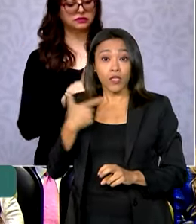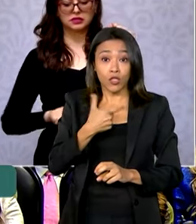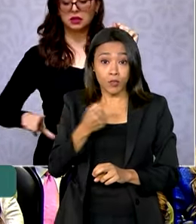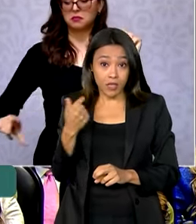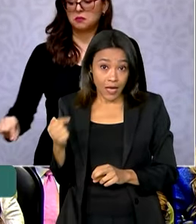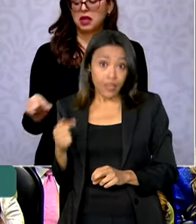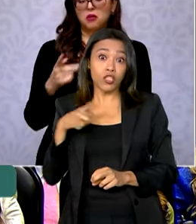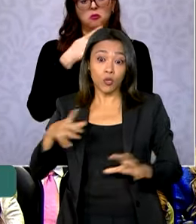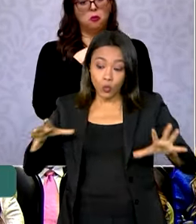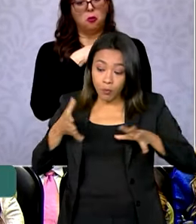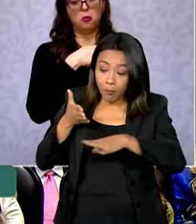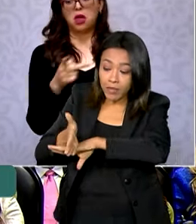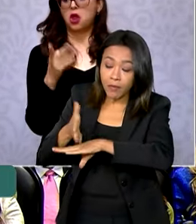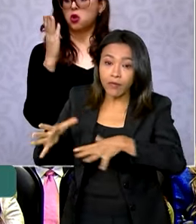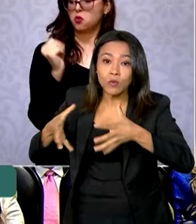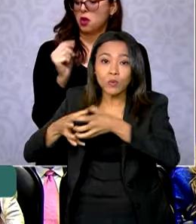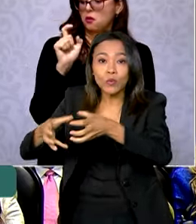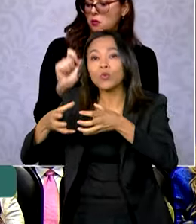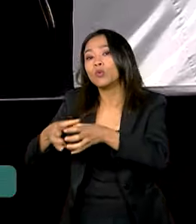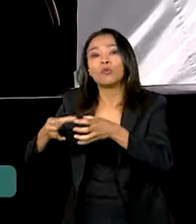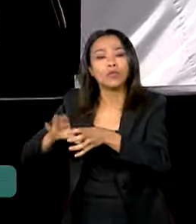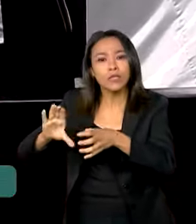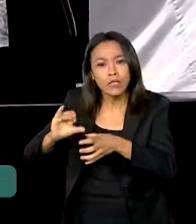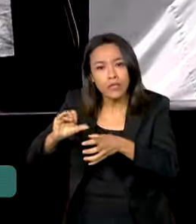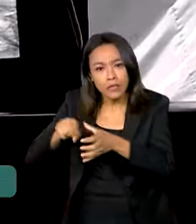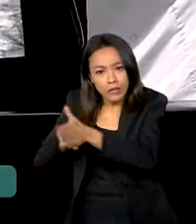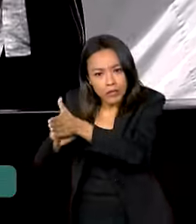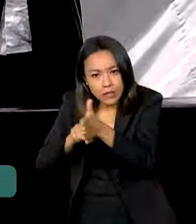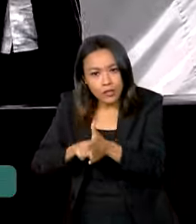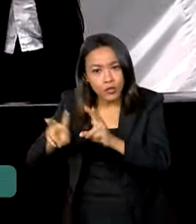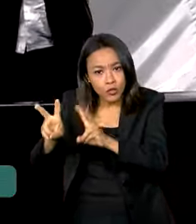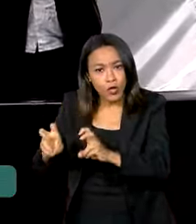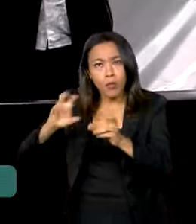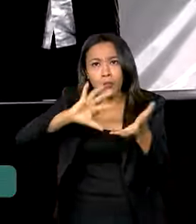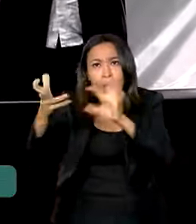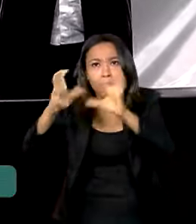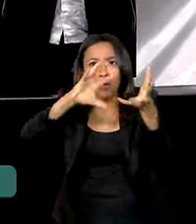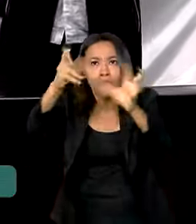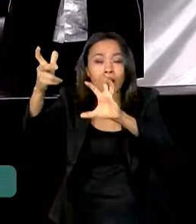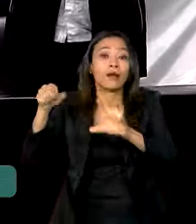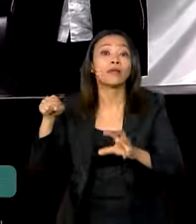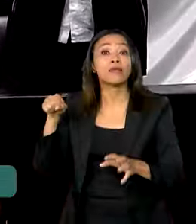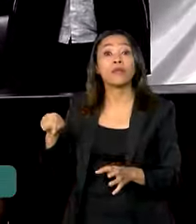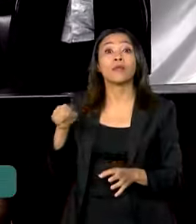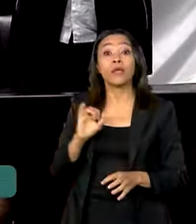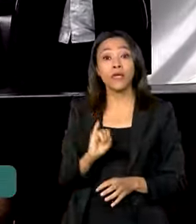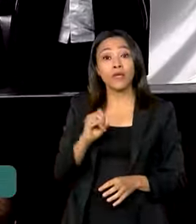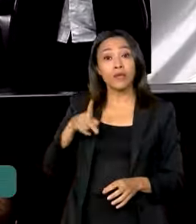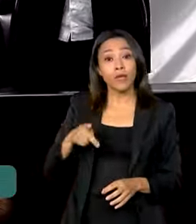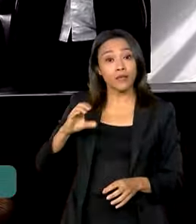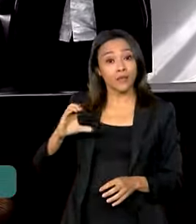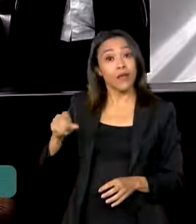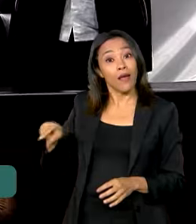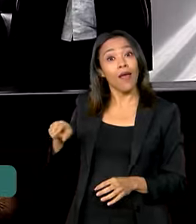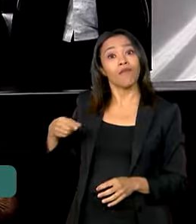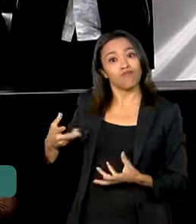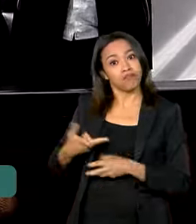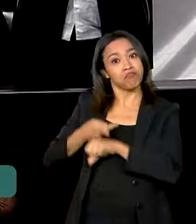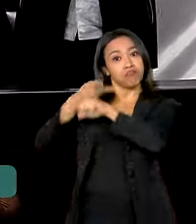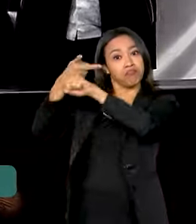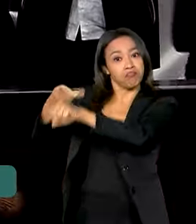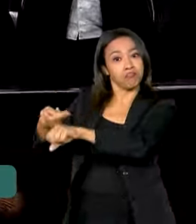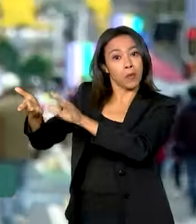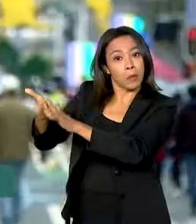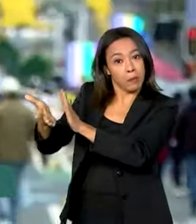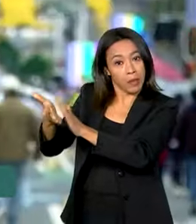grupo de cientistas do painel intergovernamental de mudanças climáticas quando o ipcc recebeu o prêmio Nobel